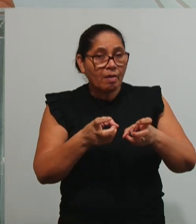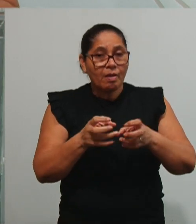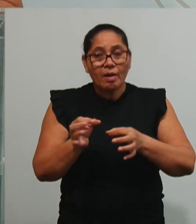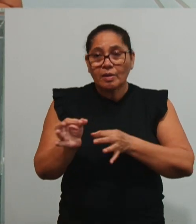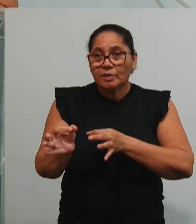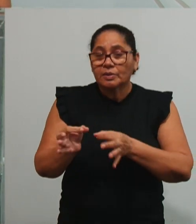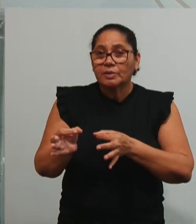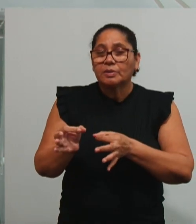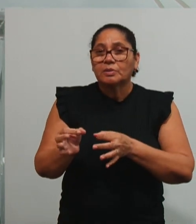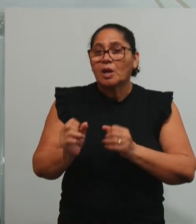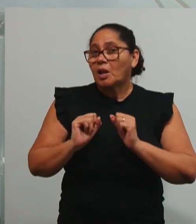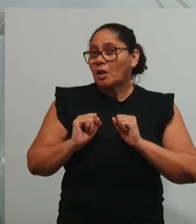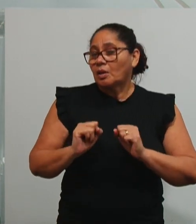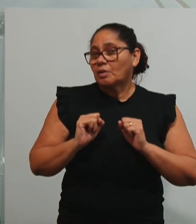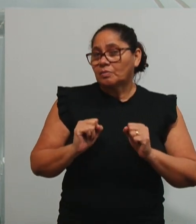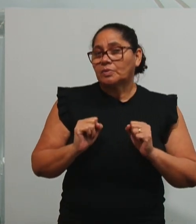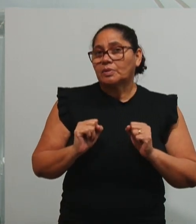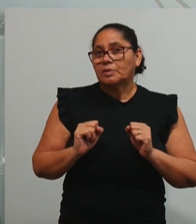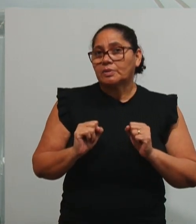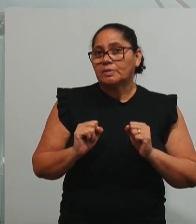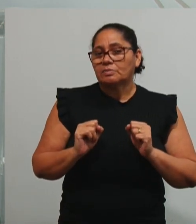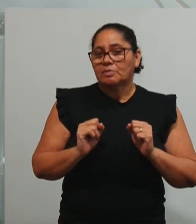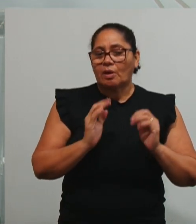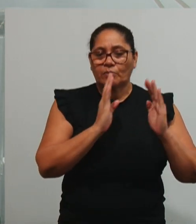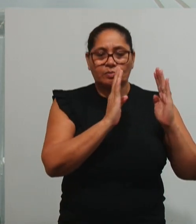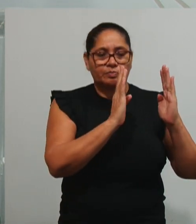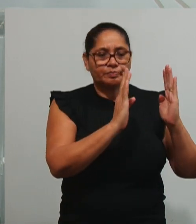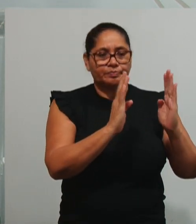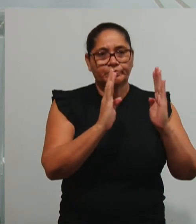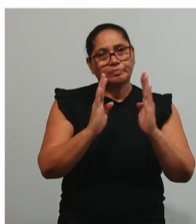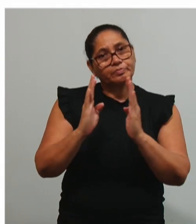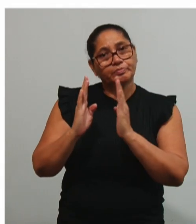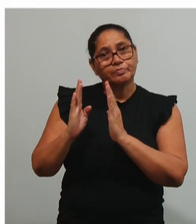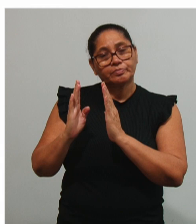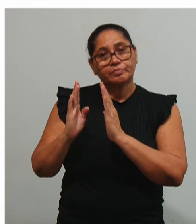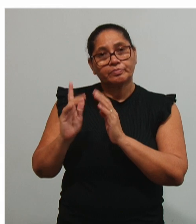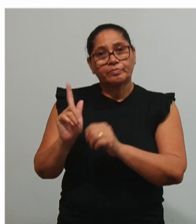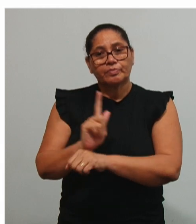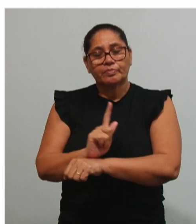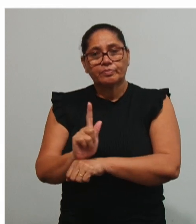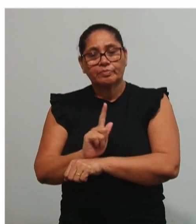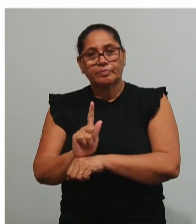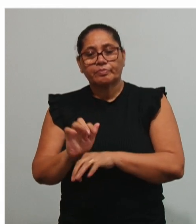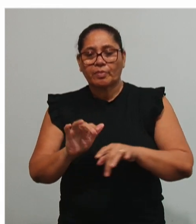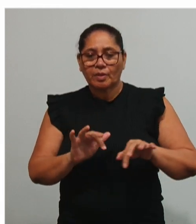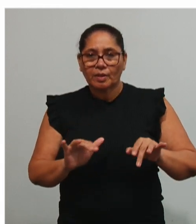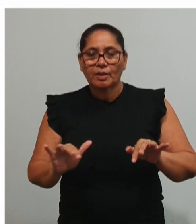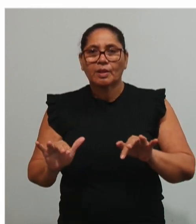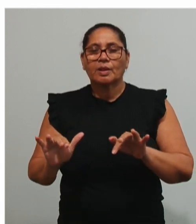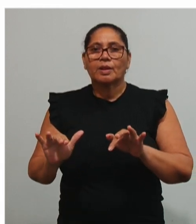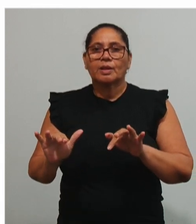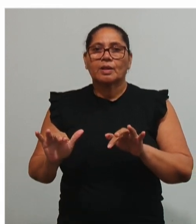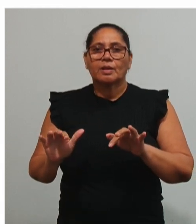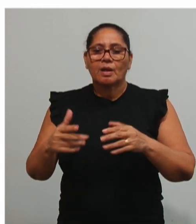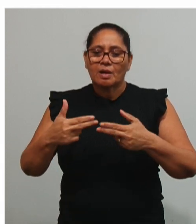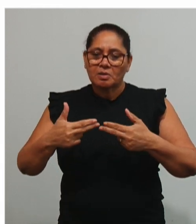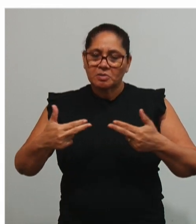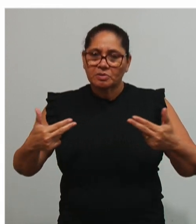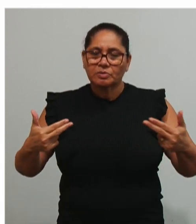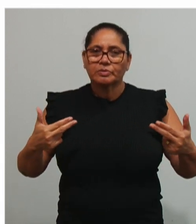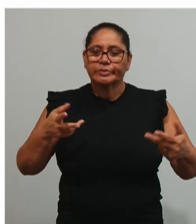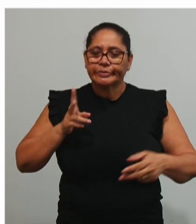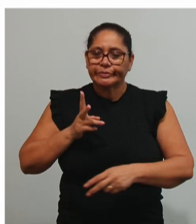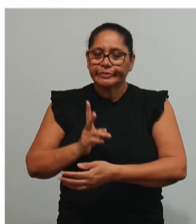organização, ela pode ser separada da gerência de operações, que é como as coisas são